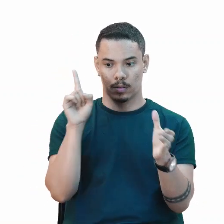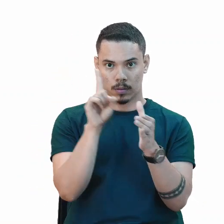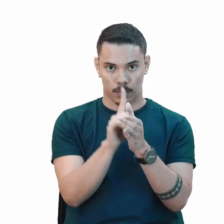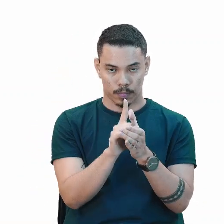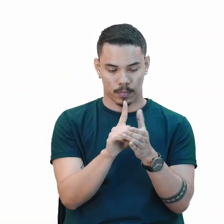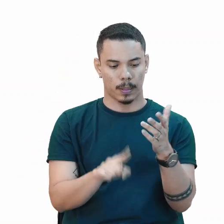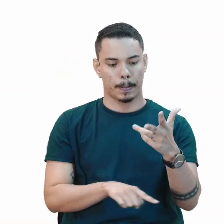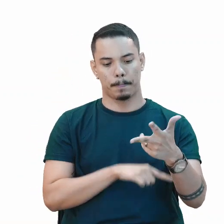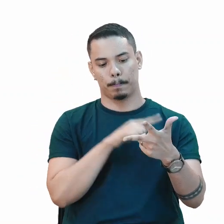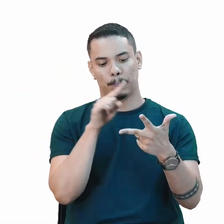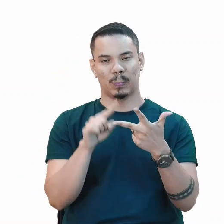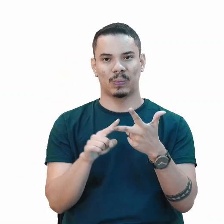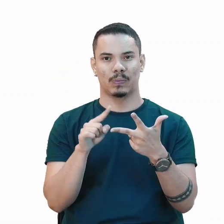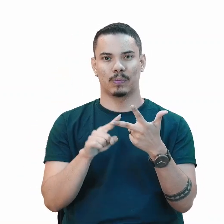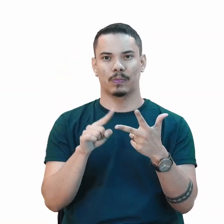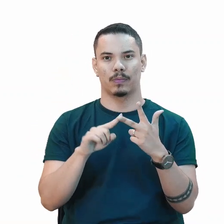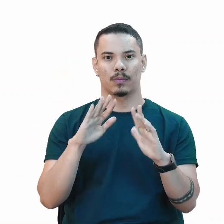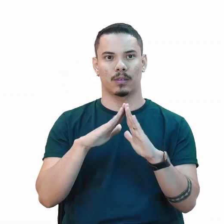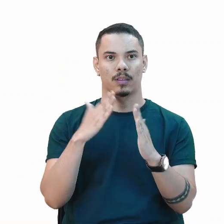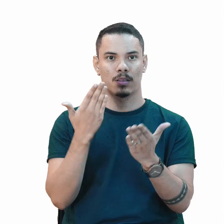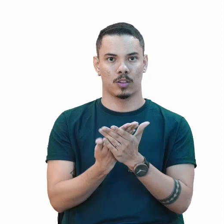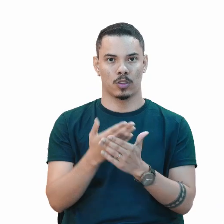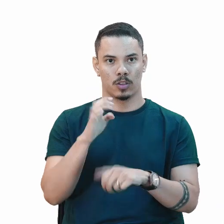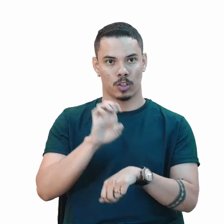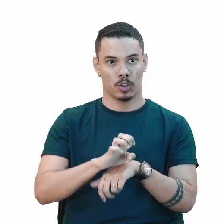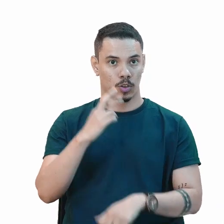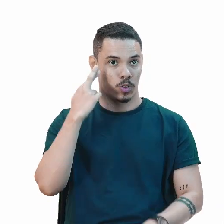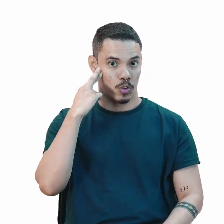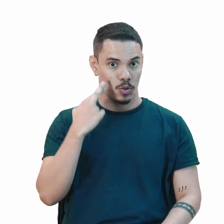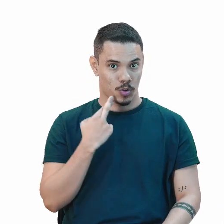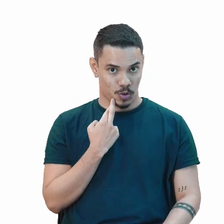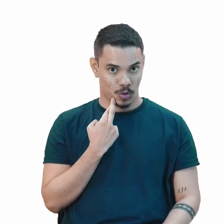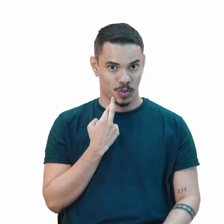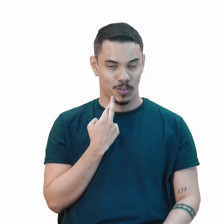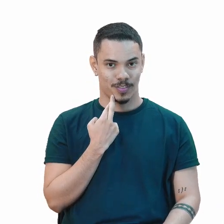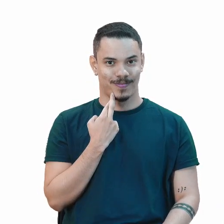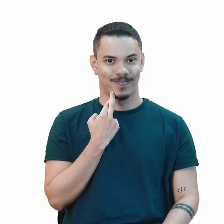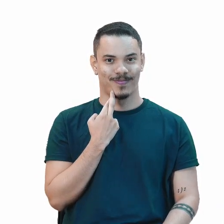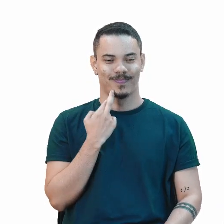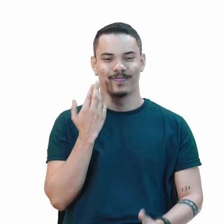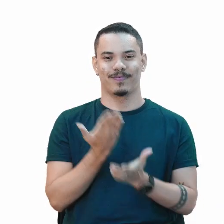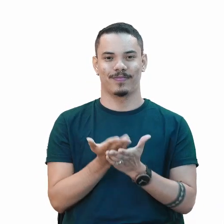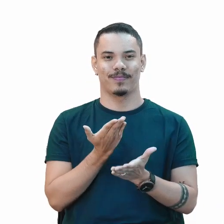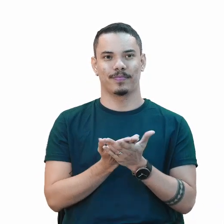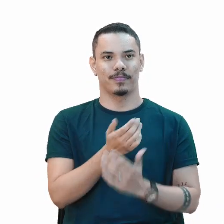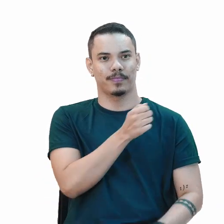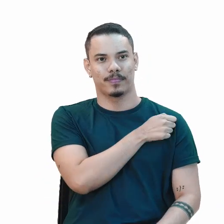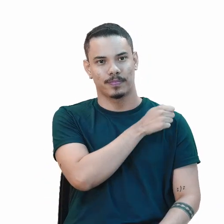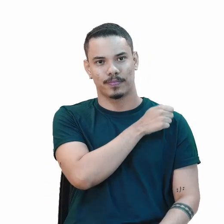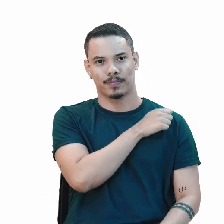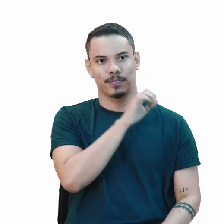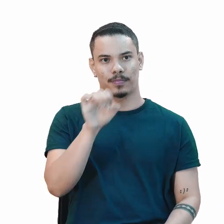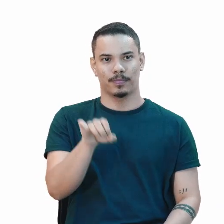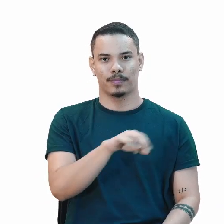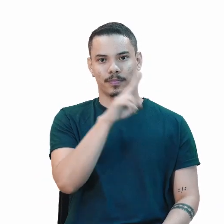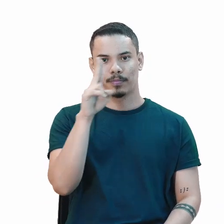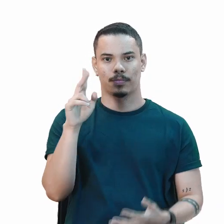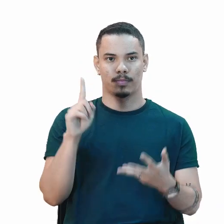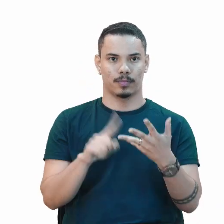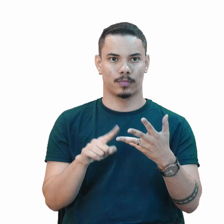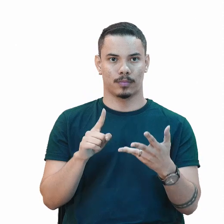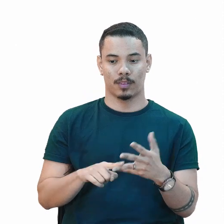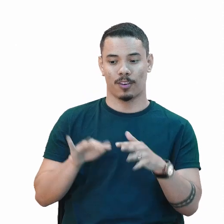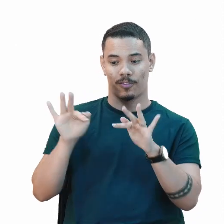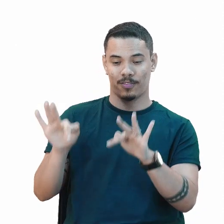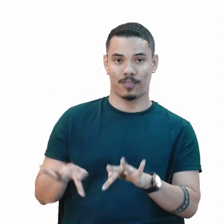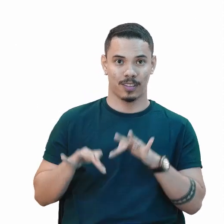a alternativa C, Escola Estadual de Rondônia, onde os estudantes estudam. Ou seria a